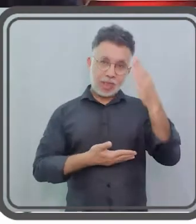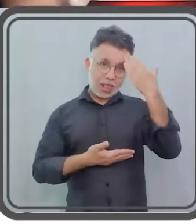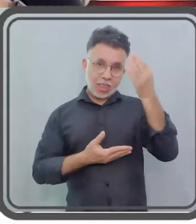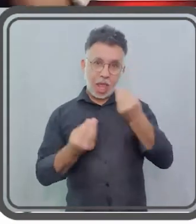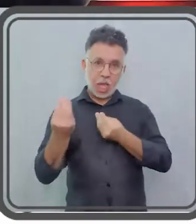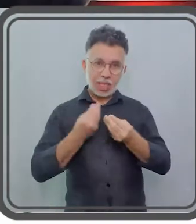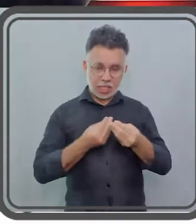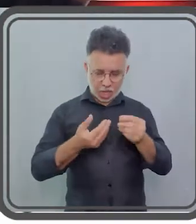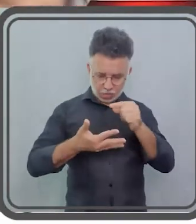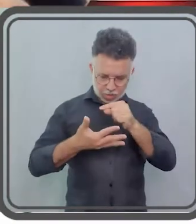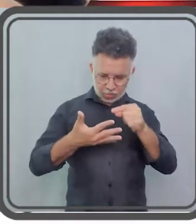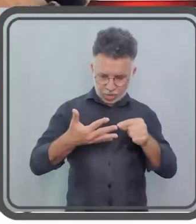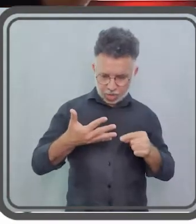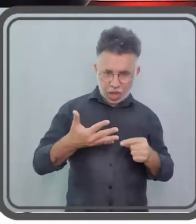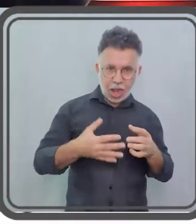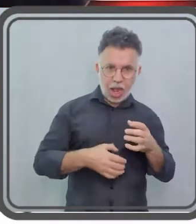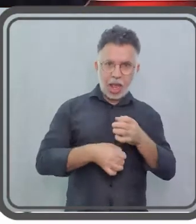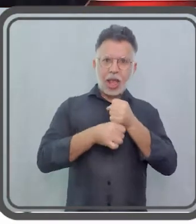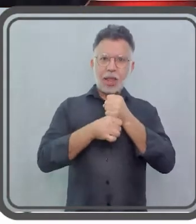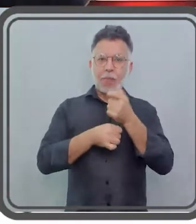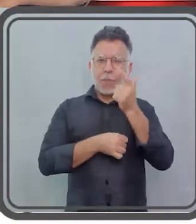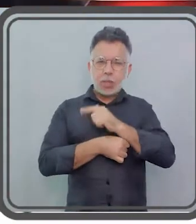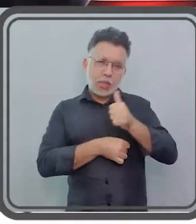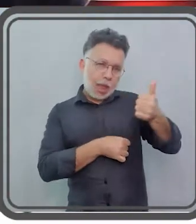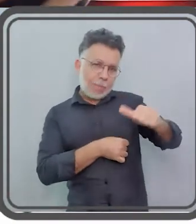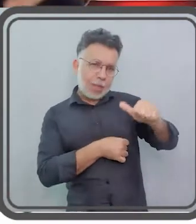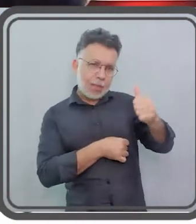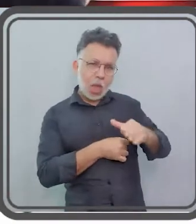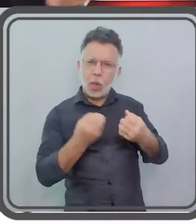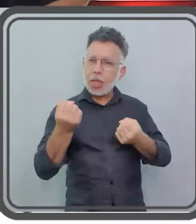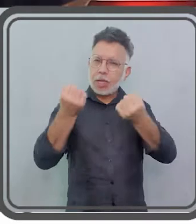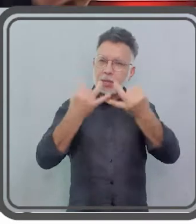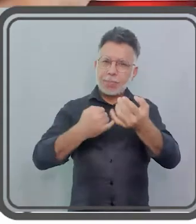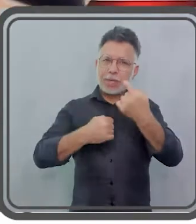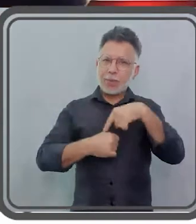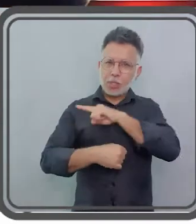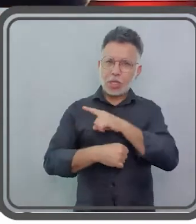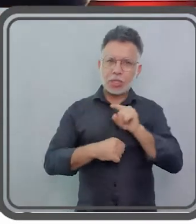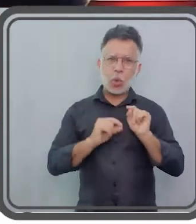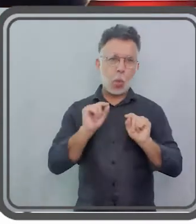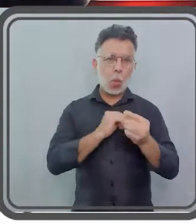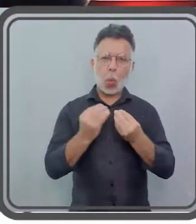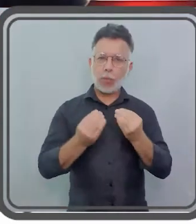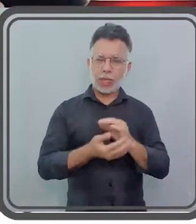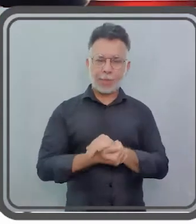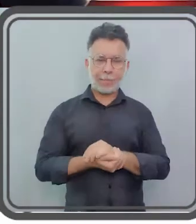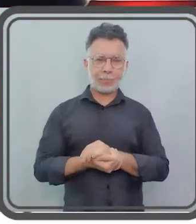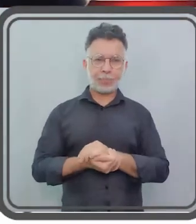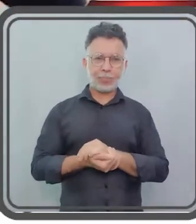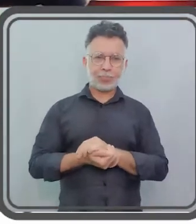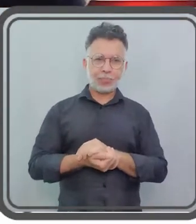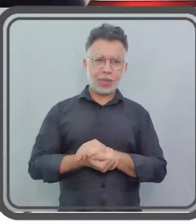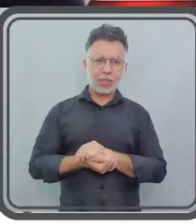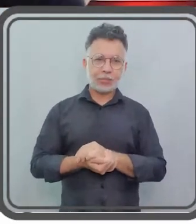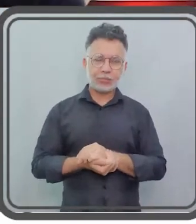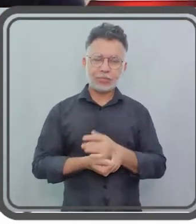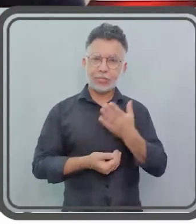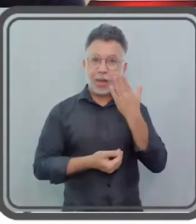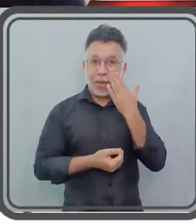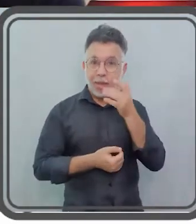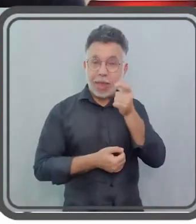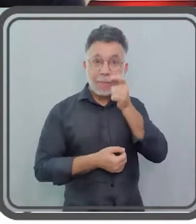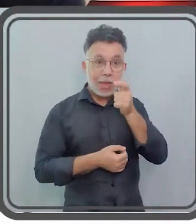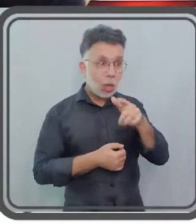em estatística para poder estar monitorando essa questão. Explica um pouquinho mais para a gente, que eu acho que é bem legal o tema, até porque nossa audiência é formada